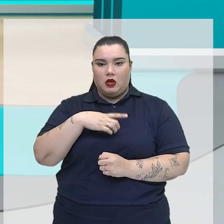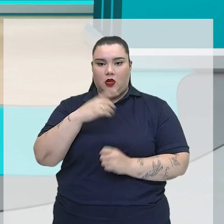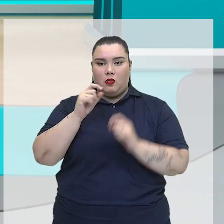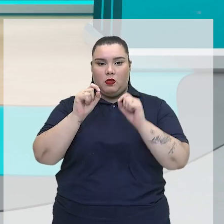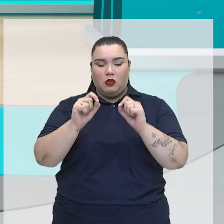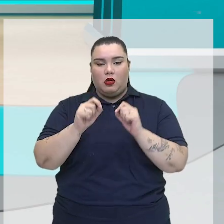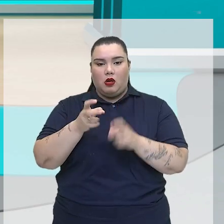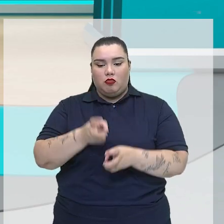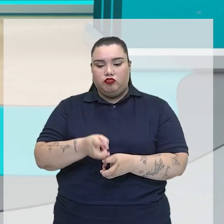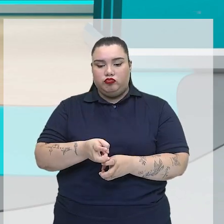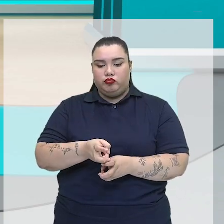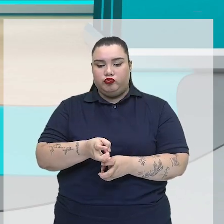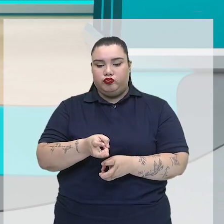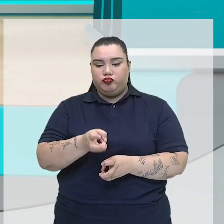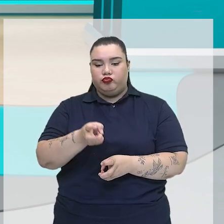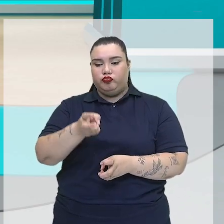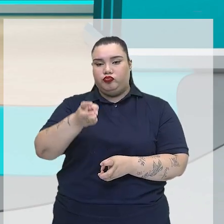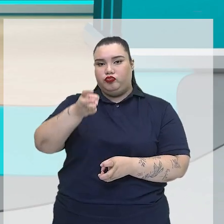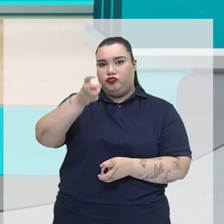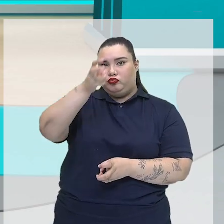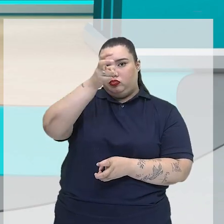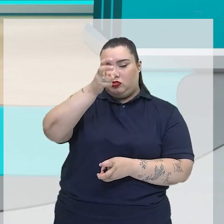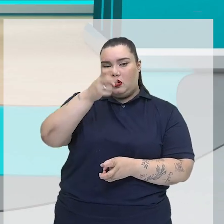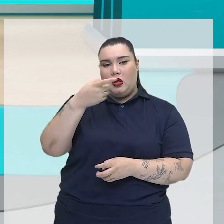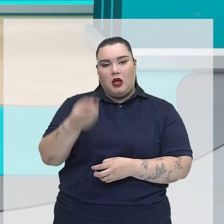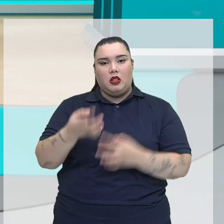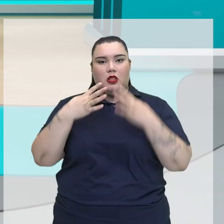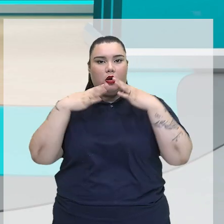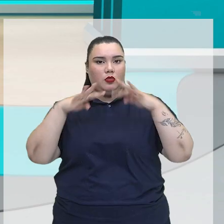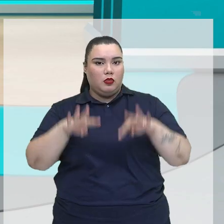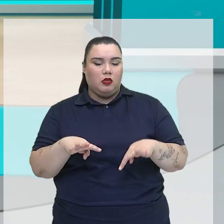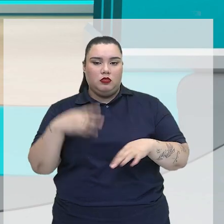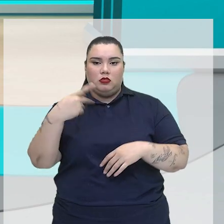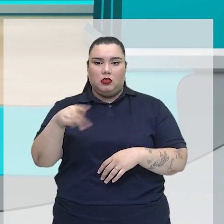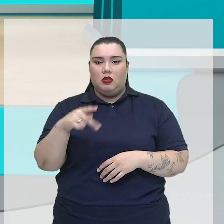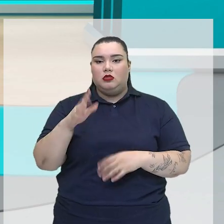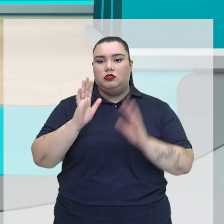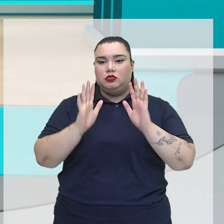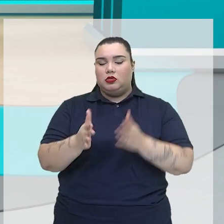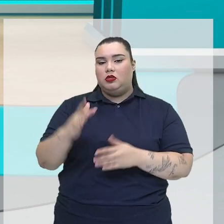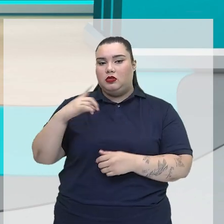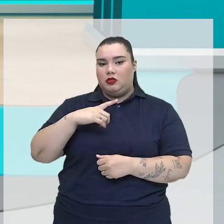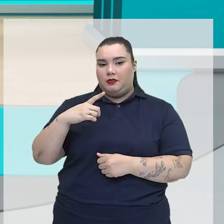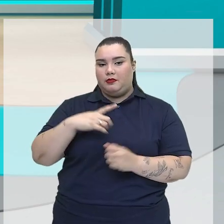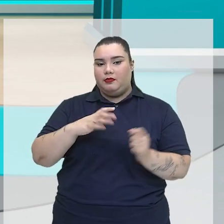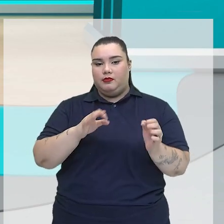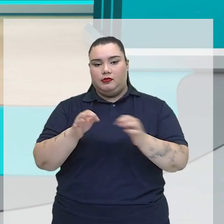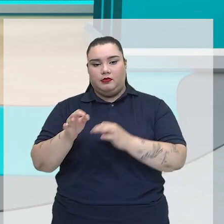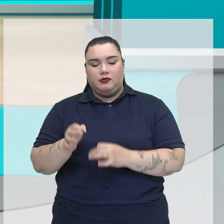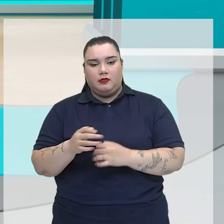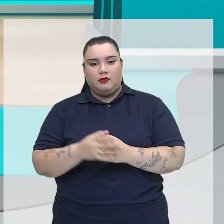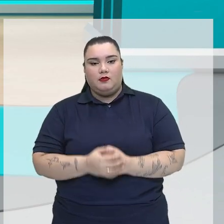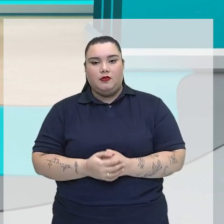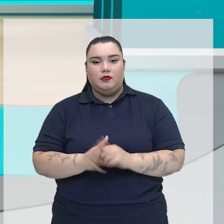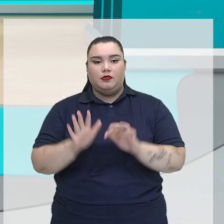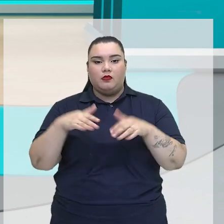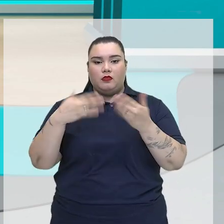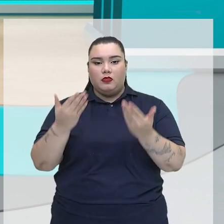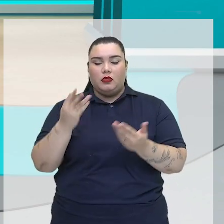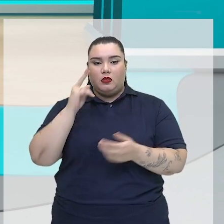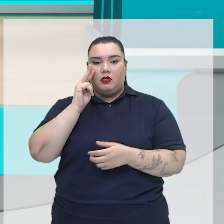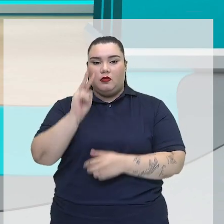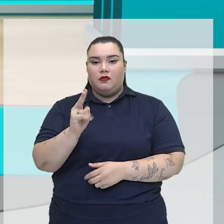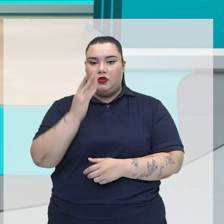uma curvatura já existente, então é normal ter essa curvatura, ok? Quando ela é vista de